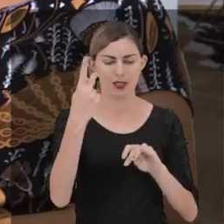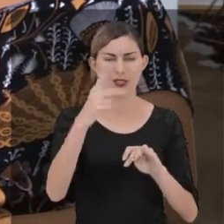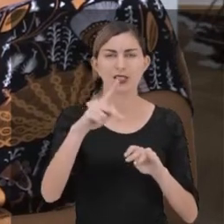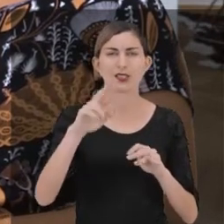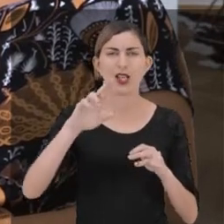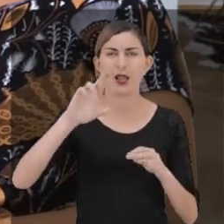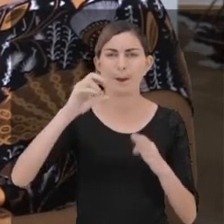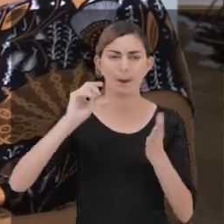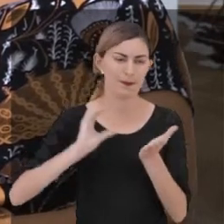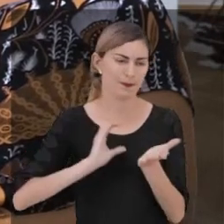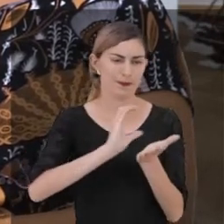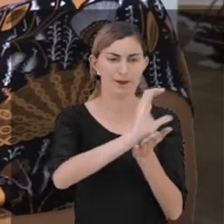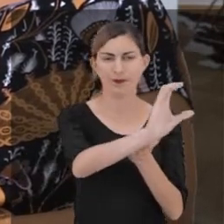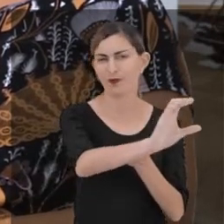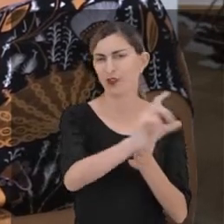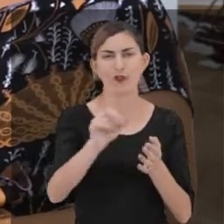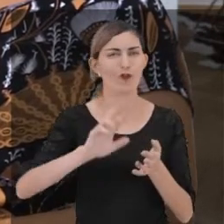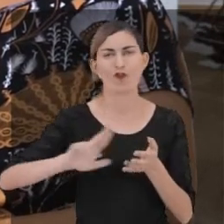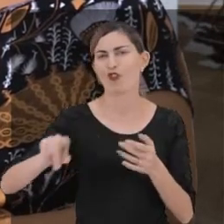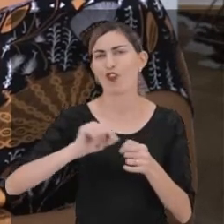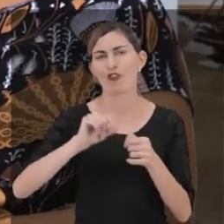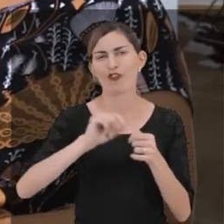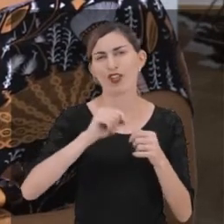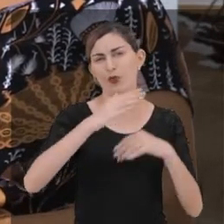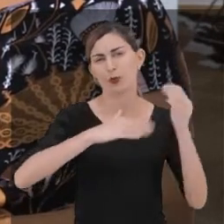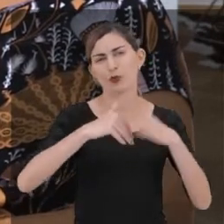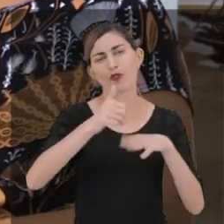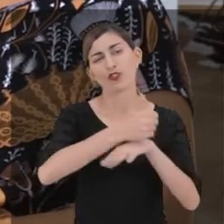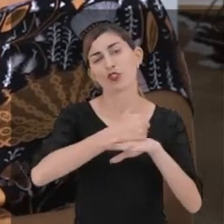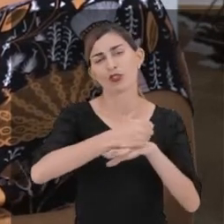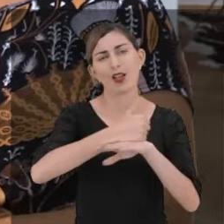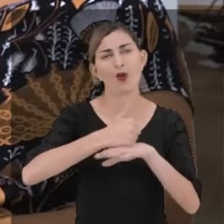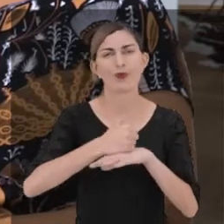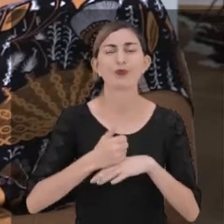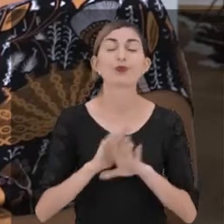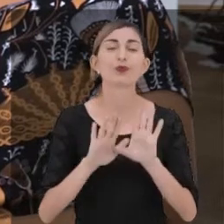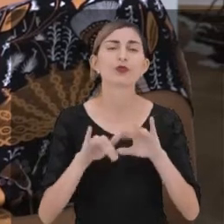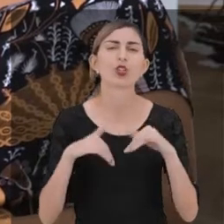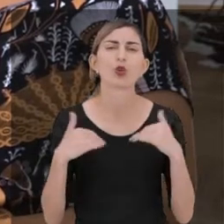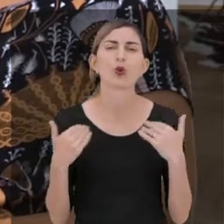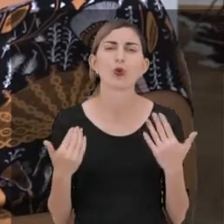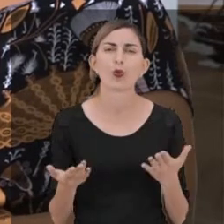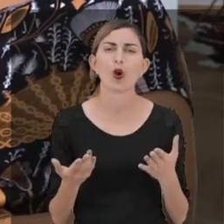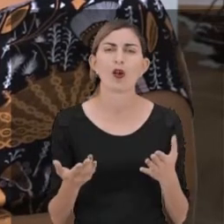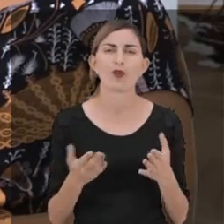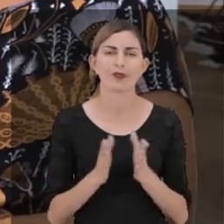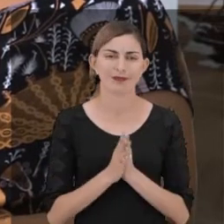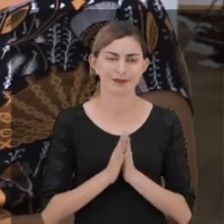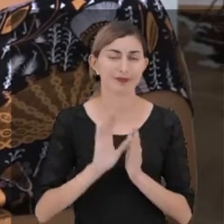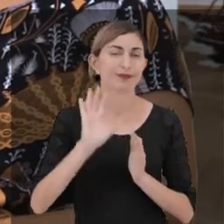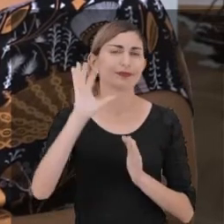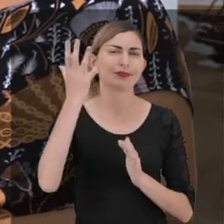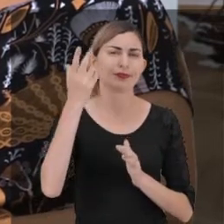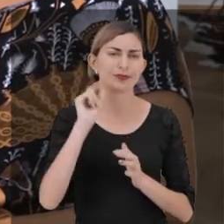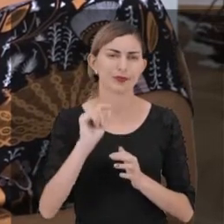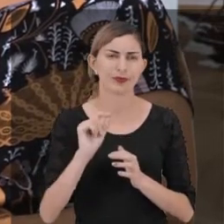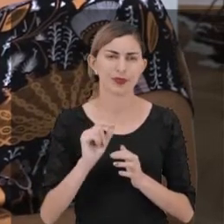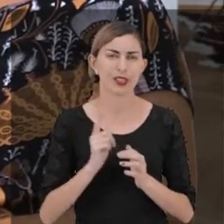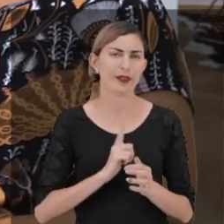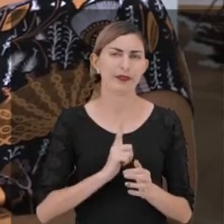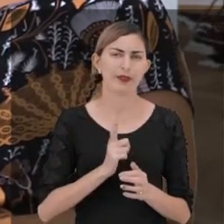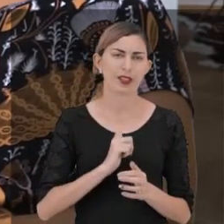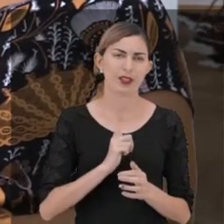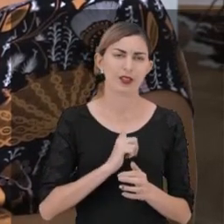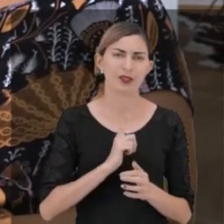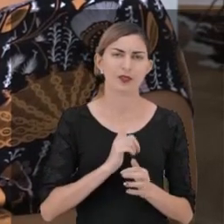esse repasse não foi feito aos profissionais. Qual é a decorrência disso?